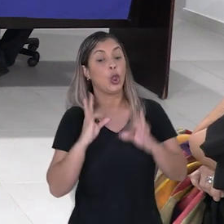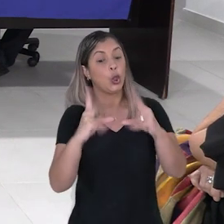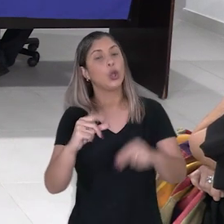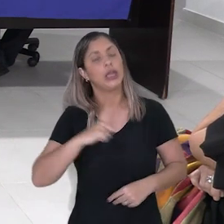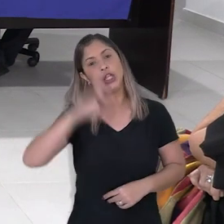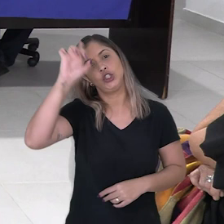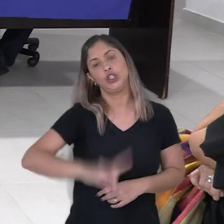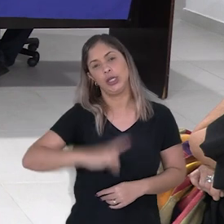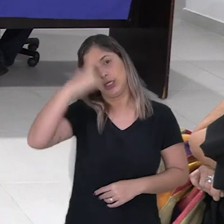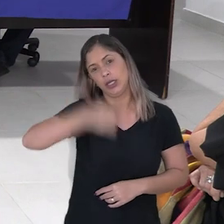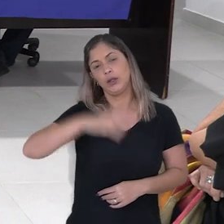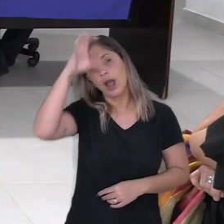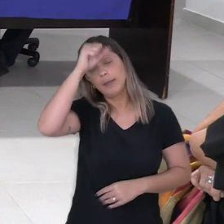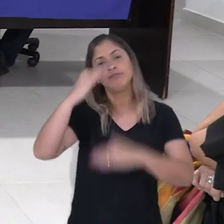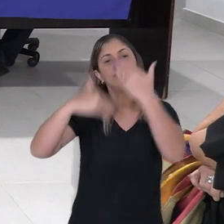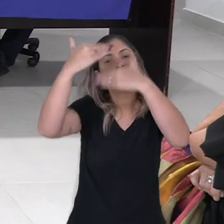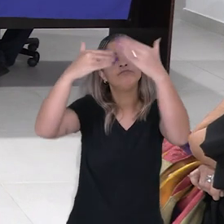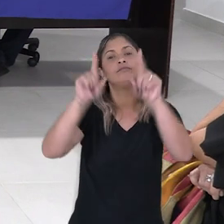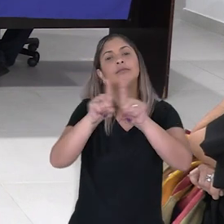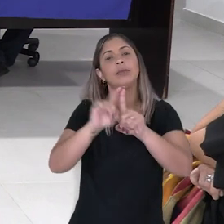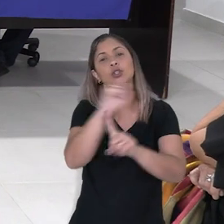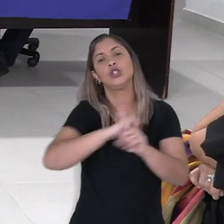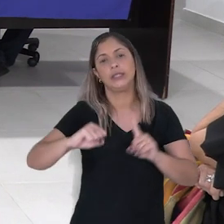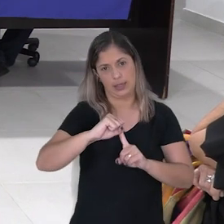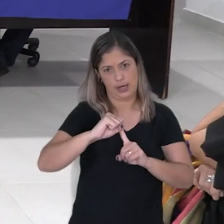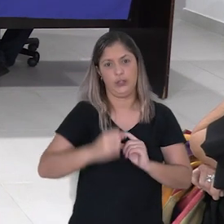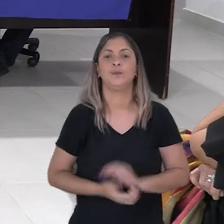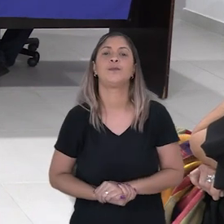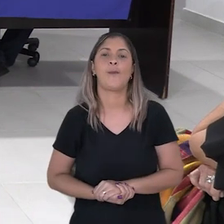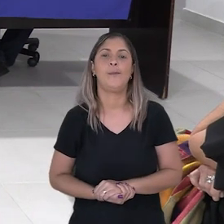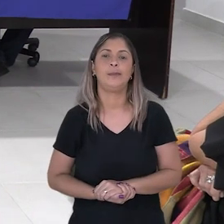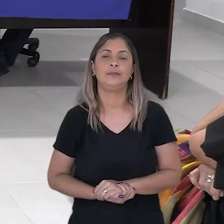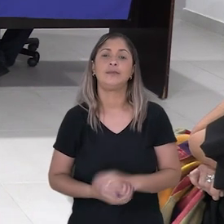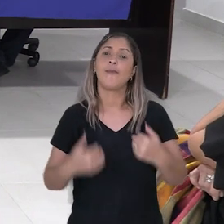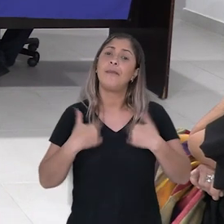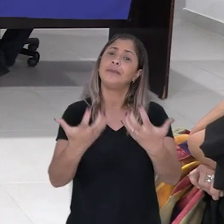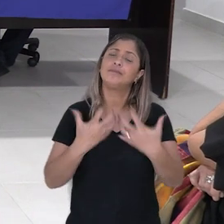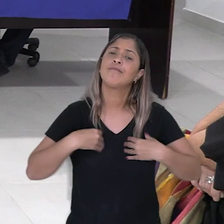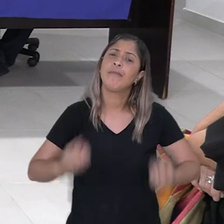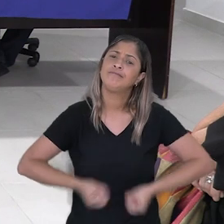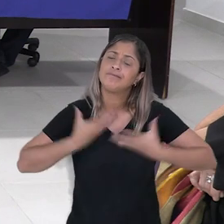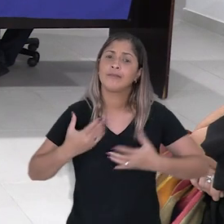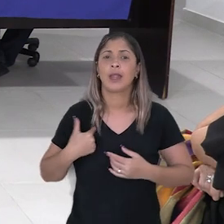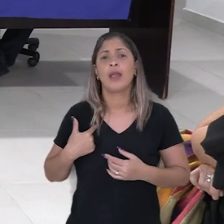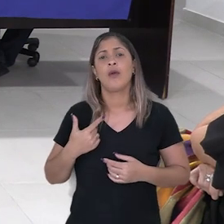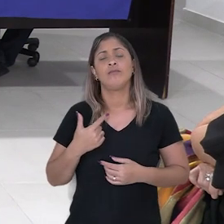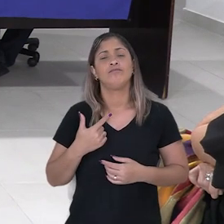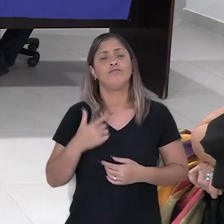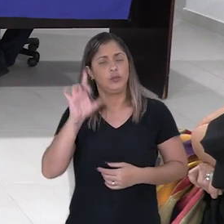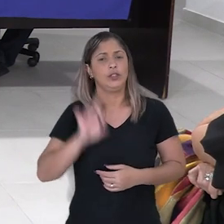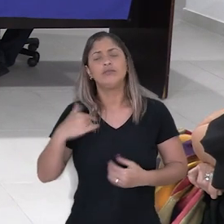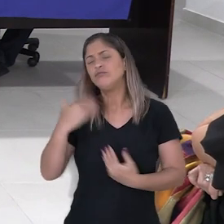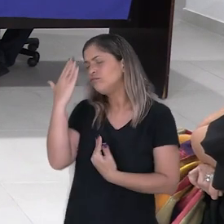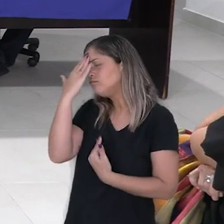aprender, crescer e contribuir para a sociedade. Eu gostaria de expressar, em nome da direção, a